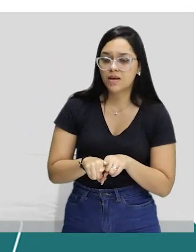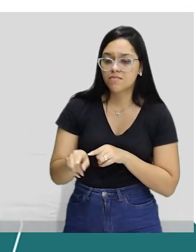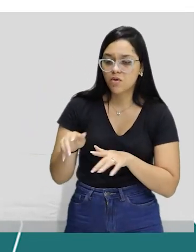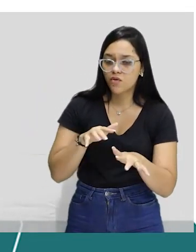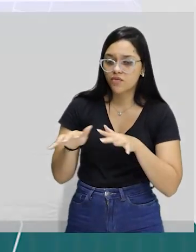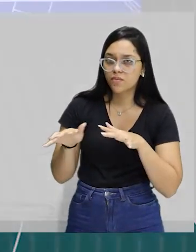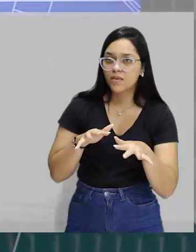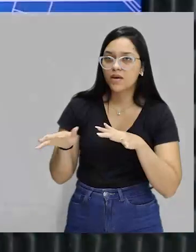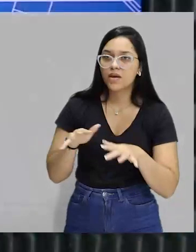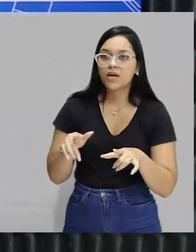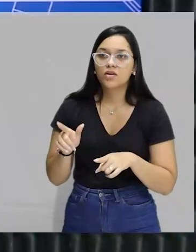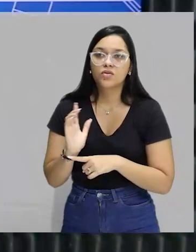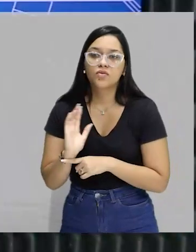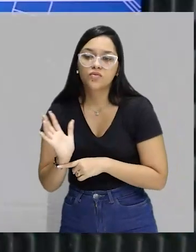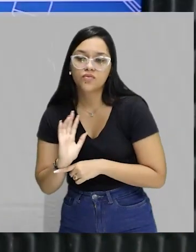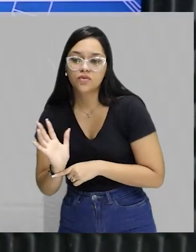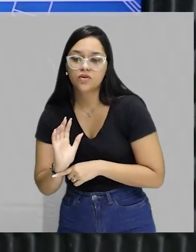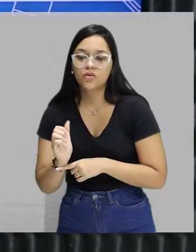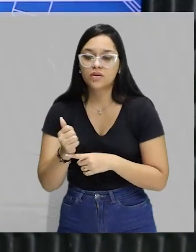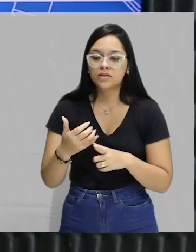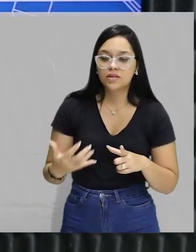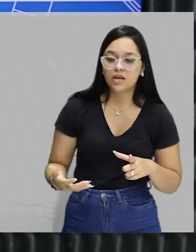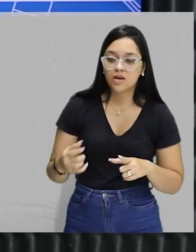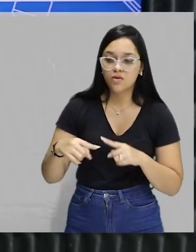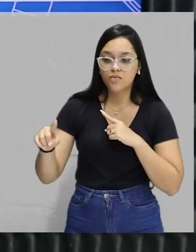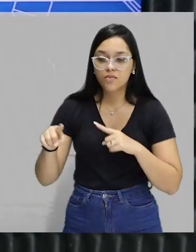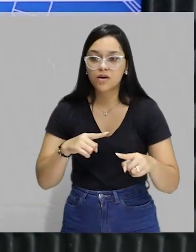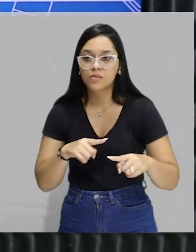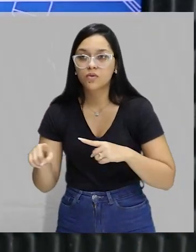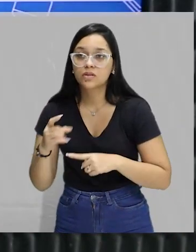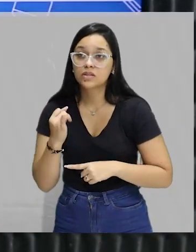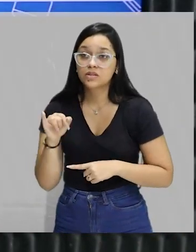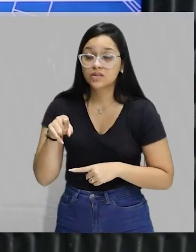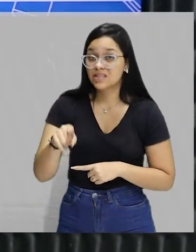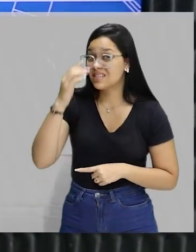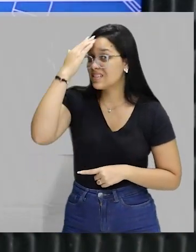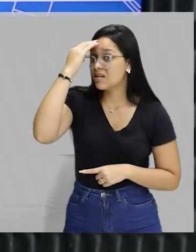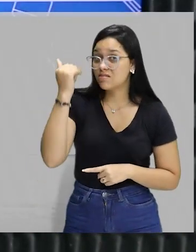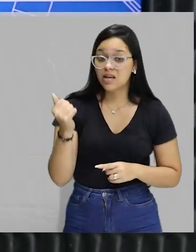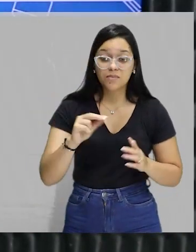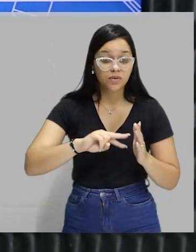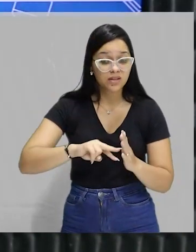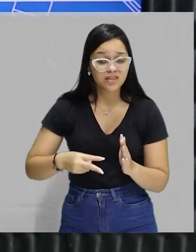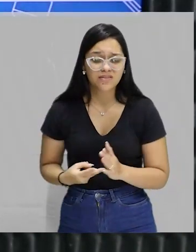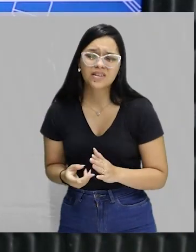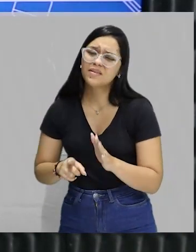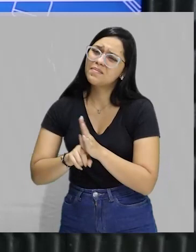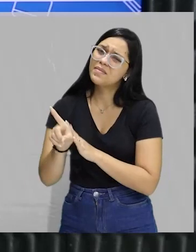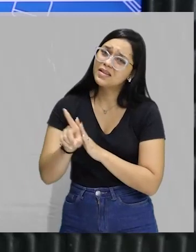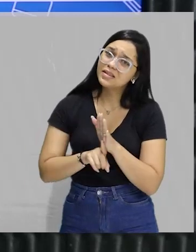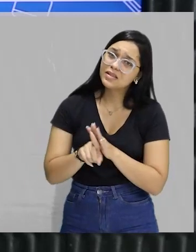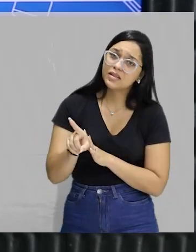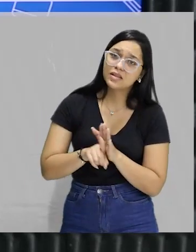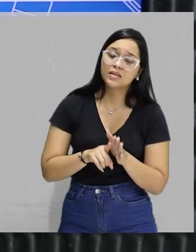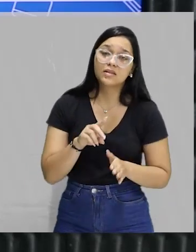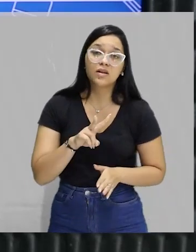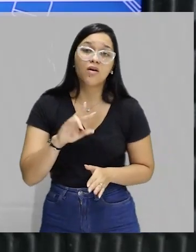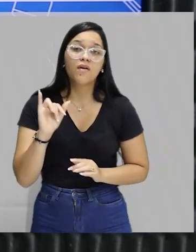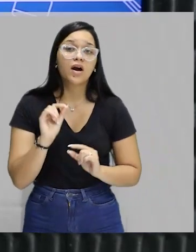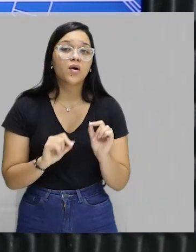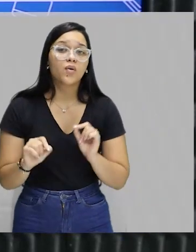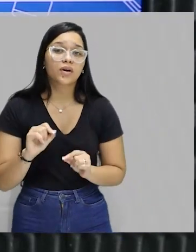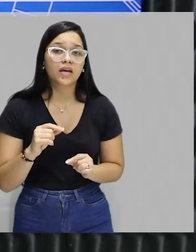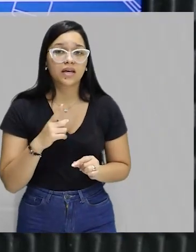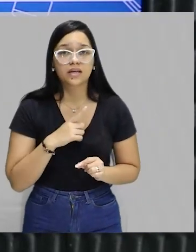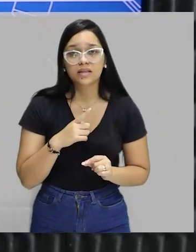movimento, a leitura de um filme, de uma série, de uma música. Se você não sabe o que é, pesquise. Não consuma